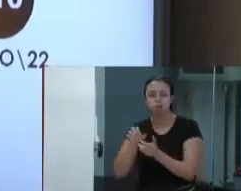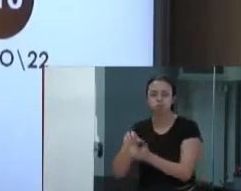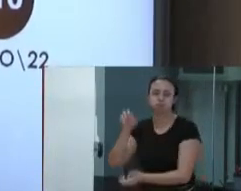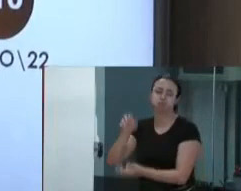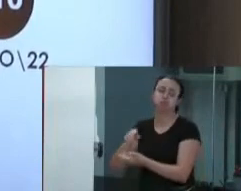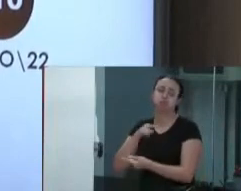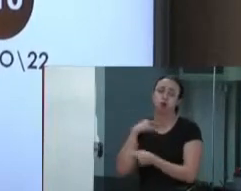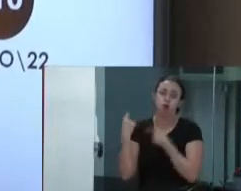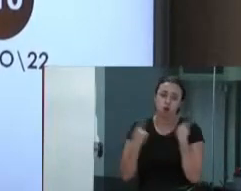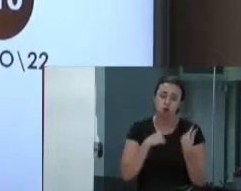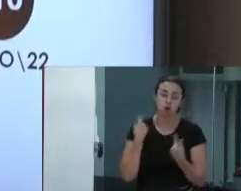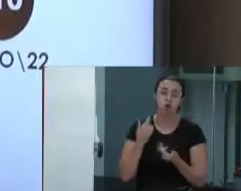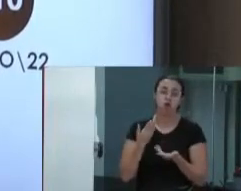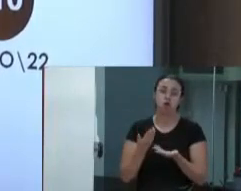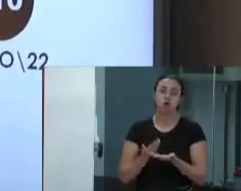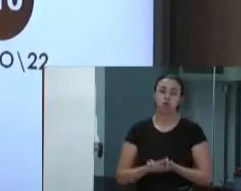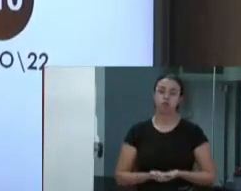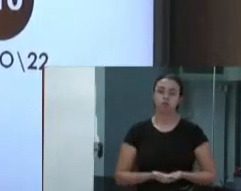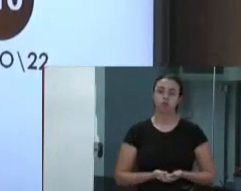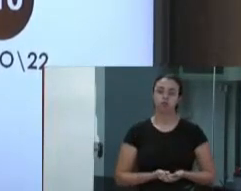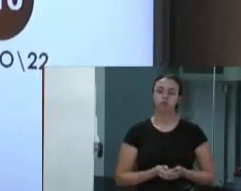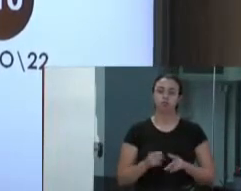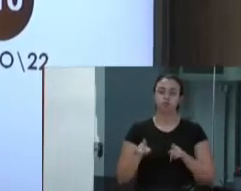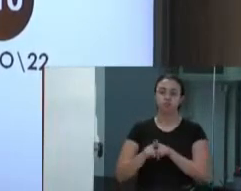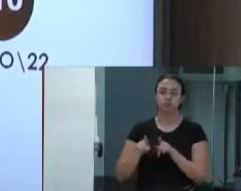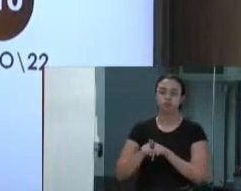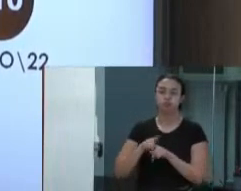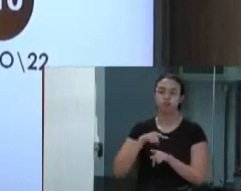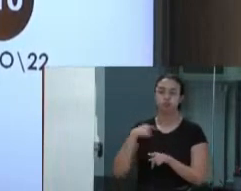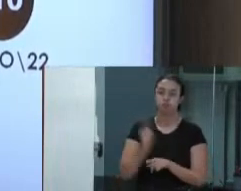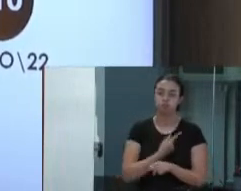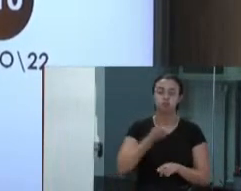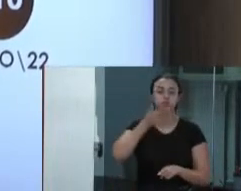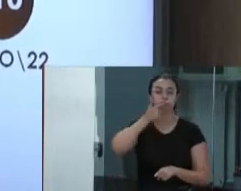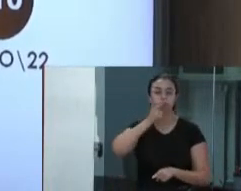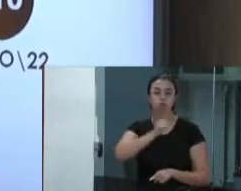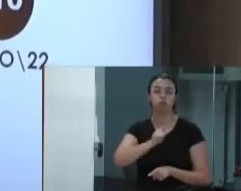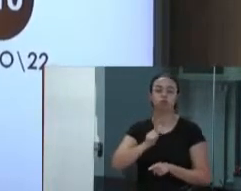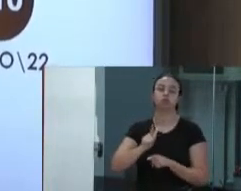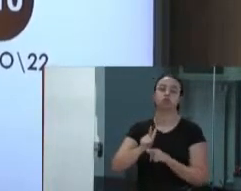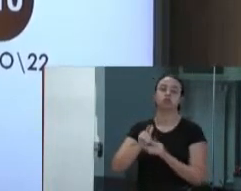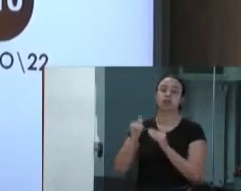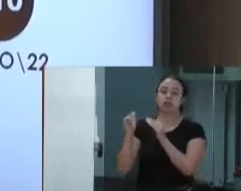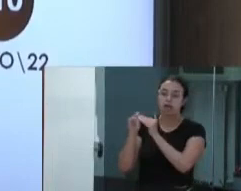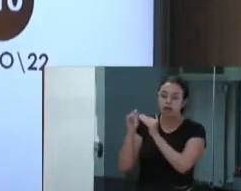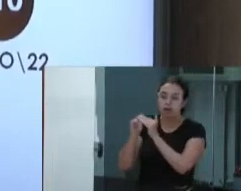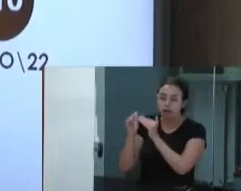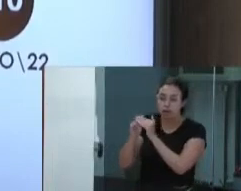então encerramos junho com 109. Tínhamos, né, a nossa capacidade na residência inclusiva aí com 6,